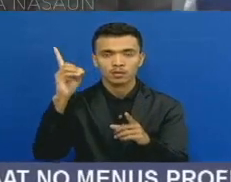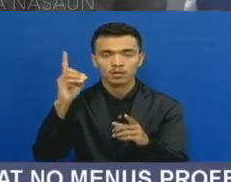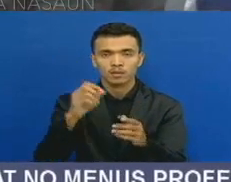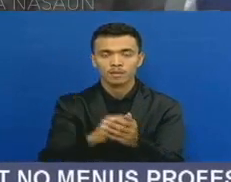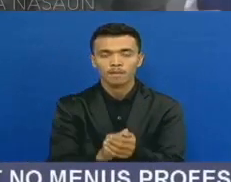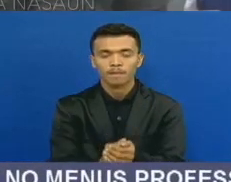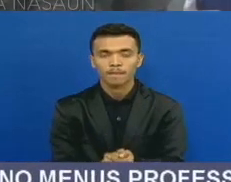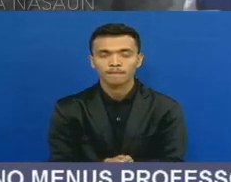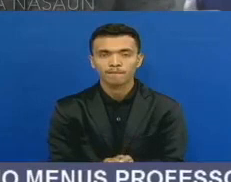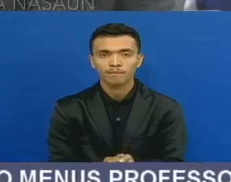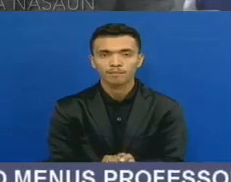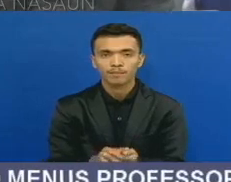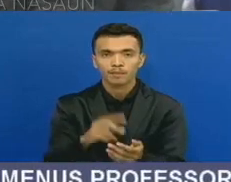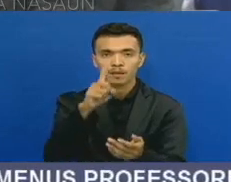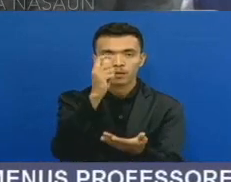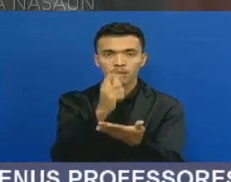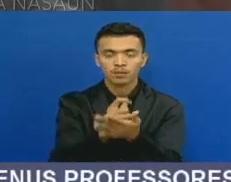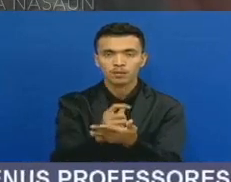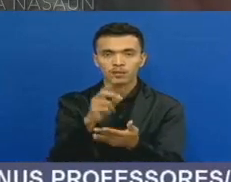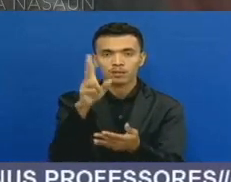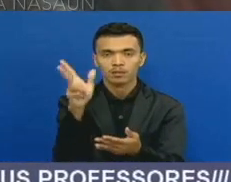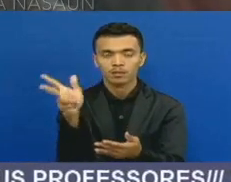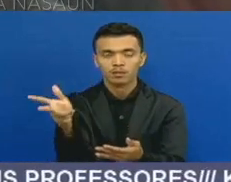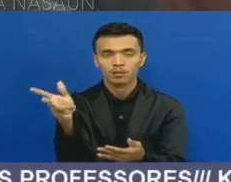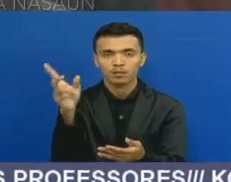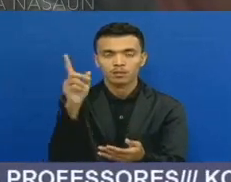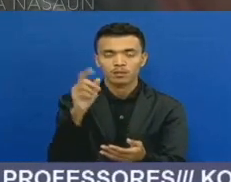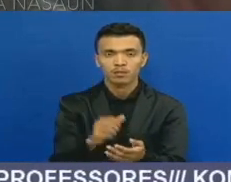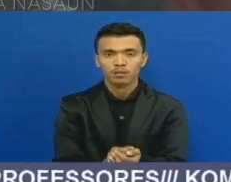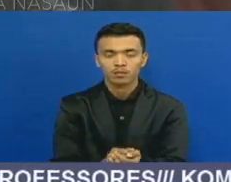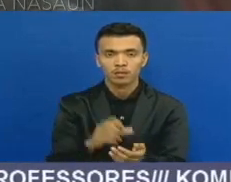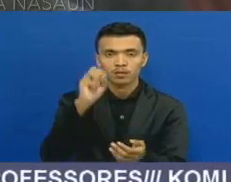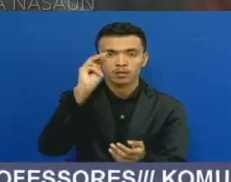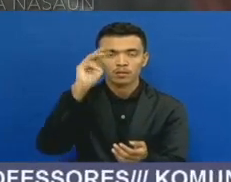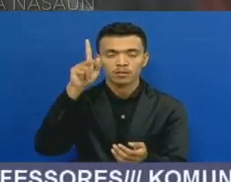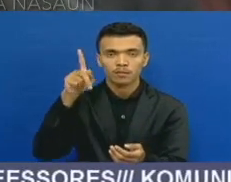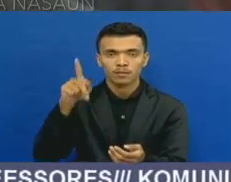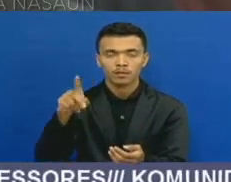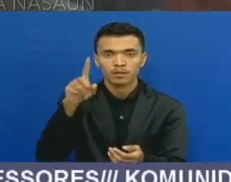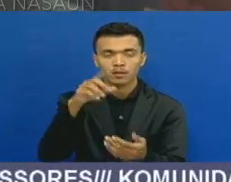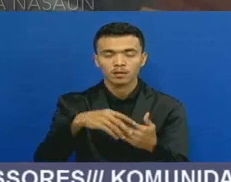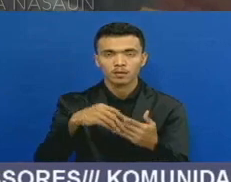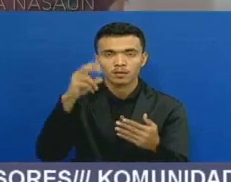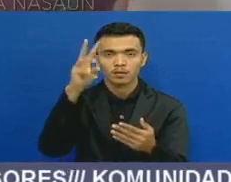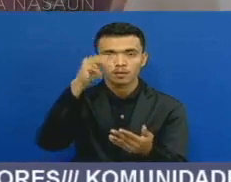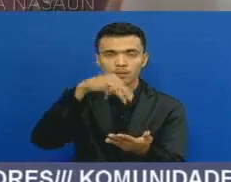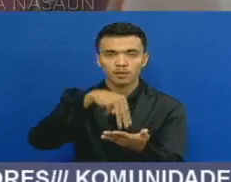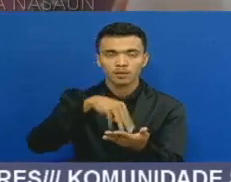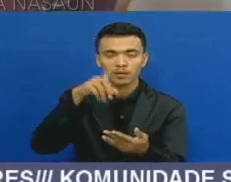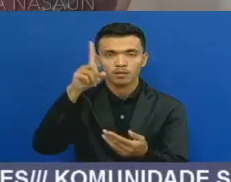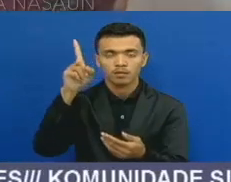rihun atusida tulunu resin no ensino básico central dólar americano milhão e de